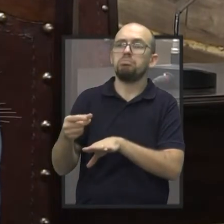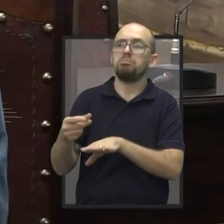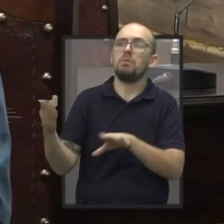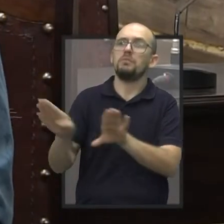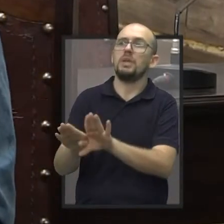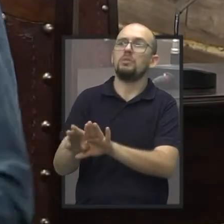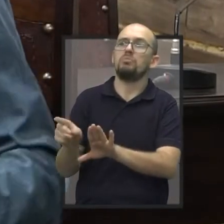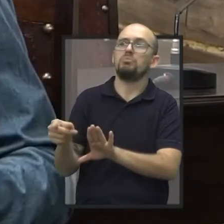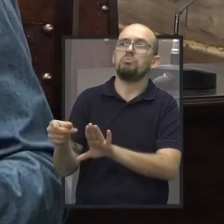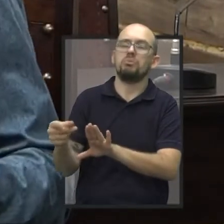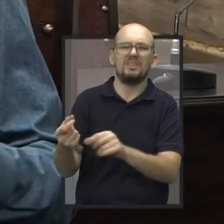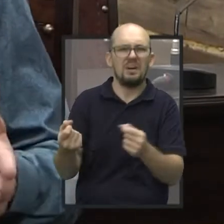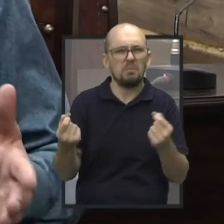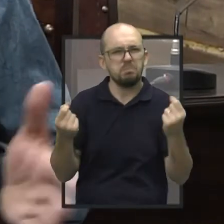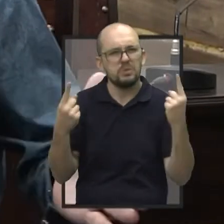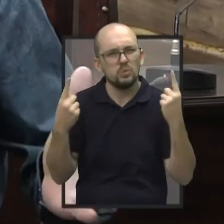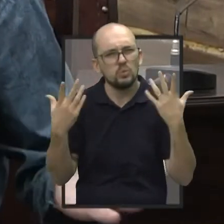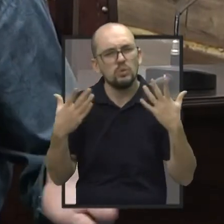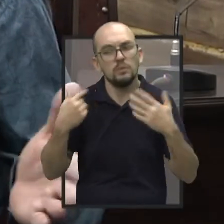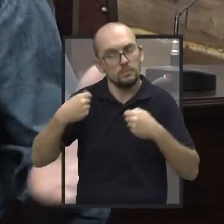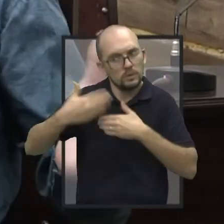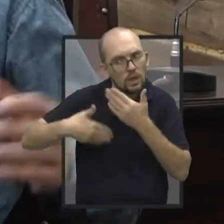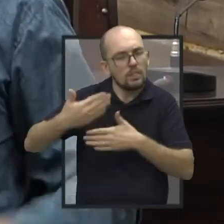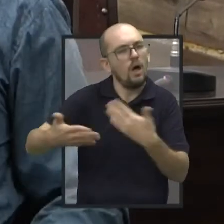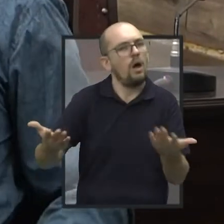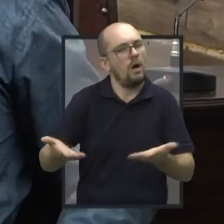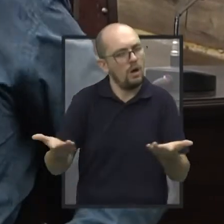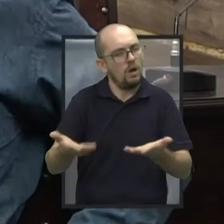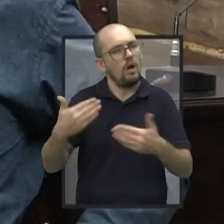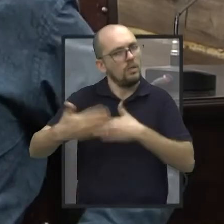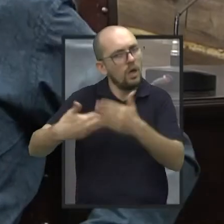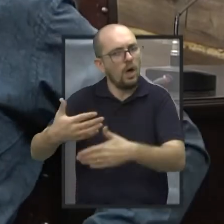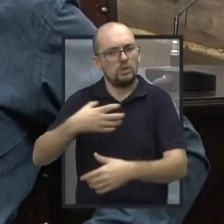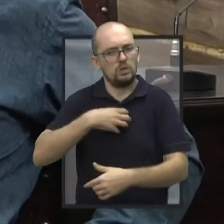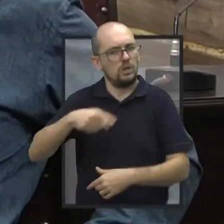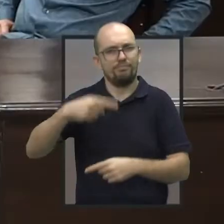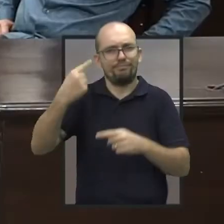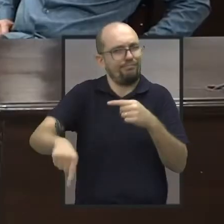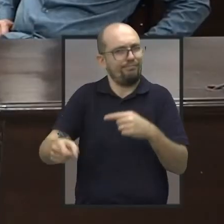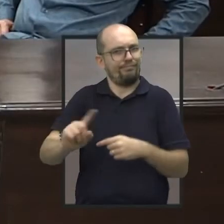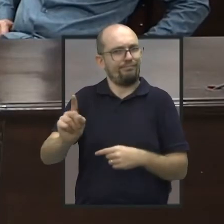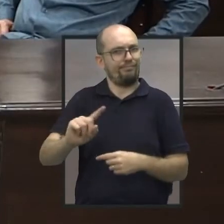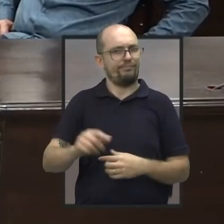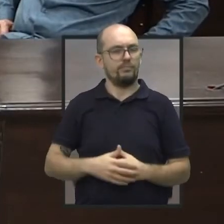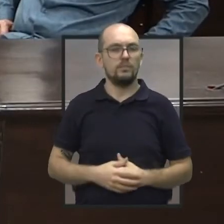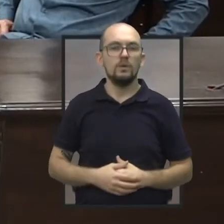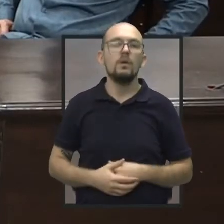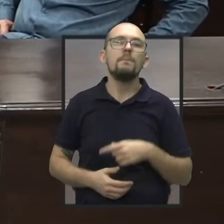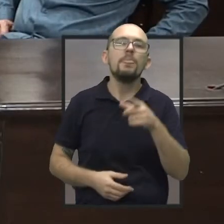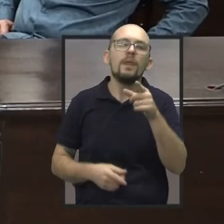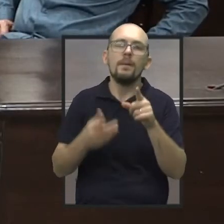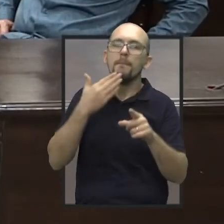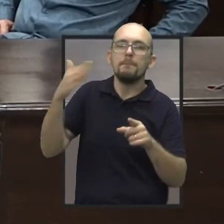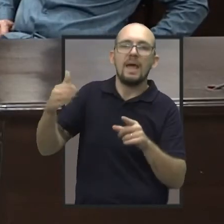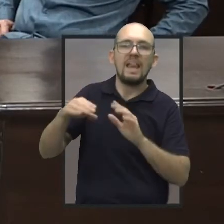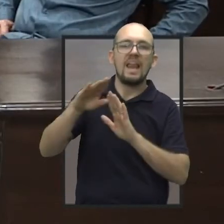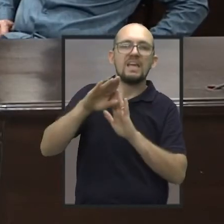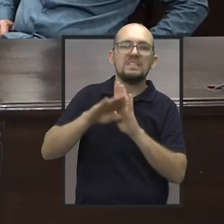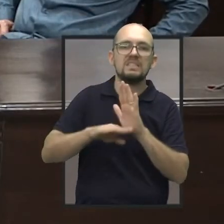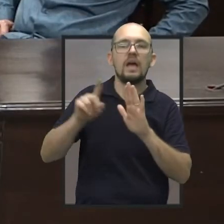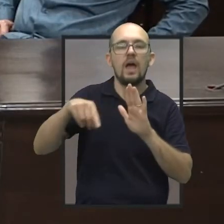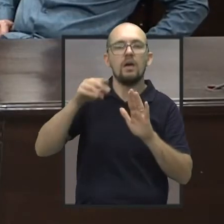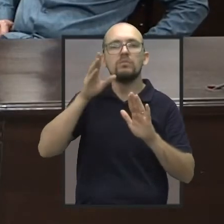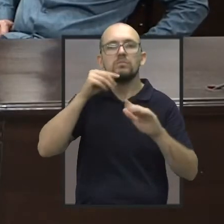pandemia. É um absurdo, tem que andar, a coisa tem que andar, desse jeito não pode continuar. O senhor solicita, inclusive, uma lista de funcionários que estariam em